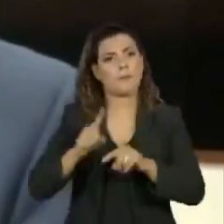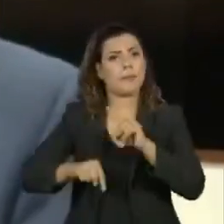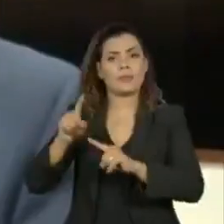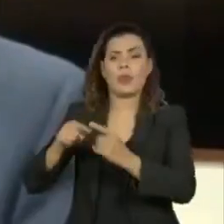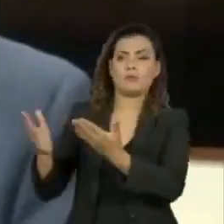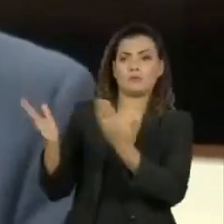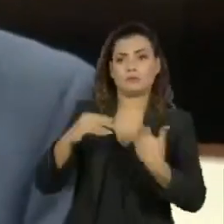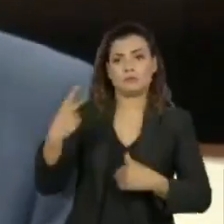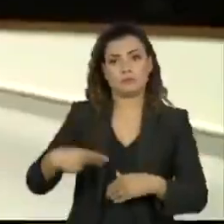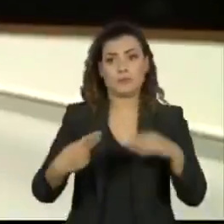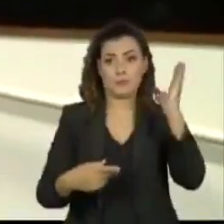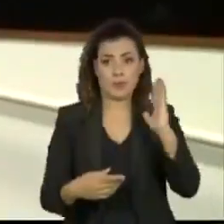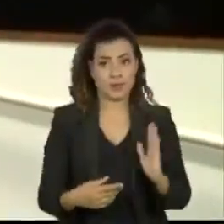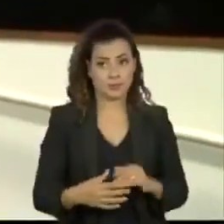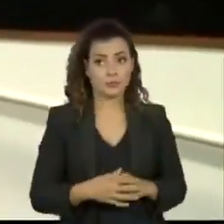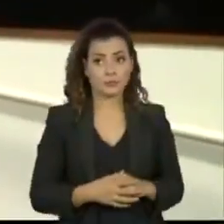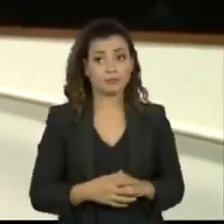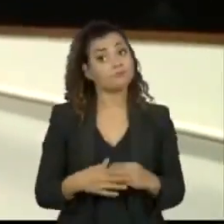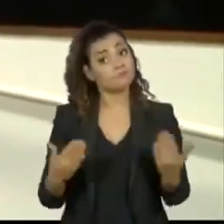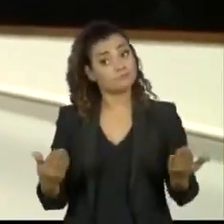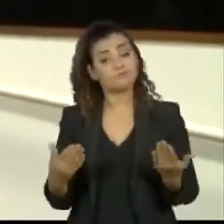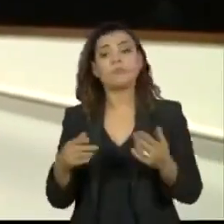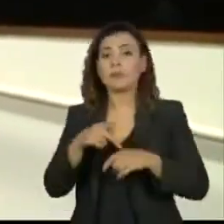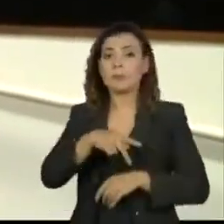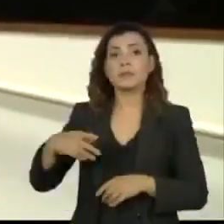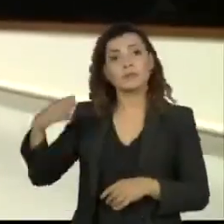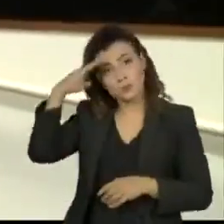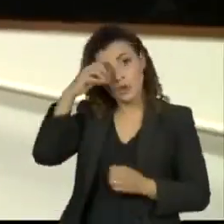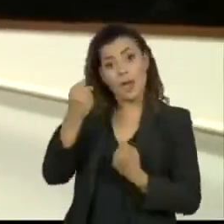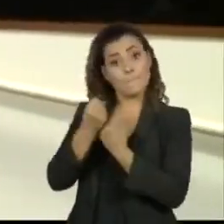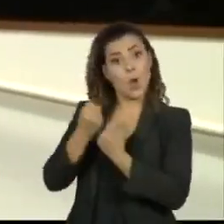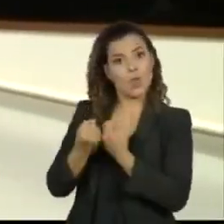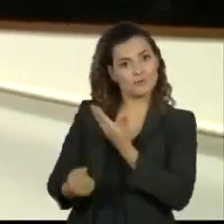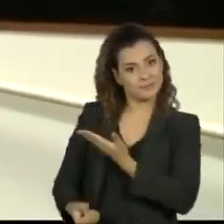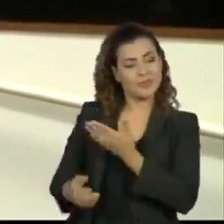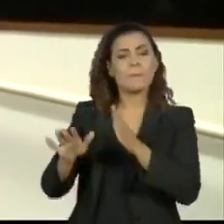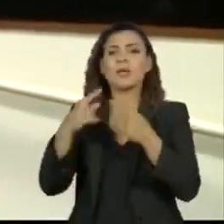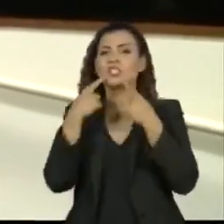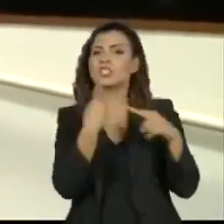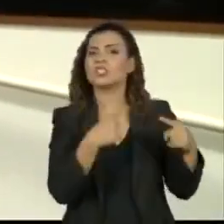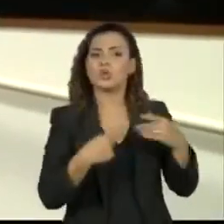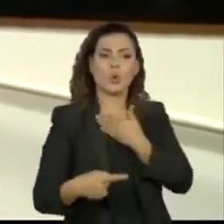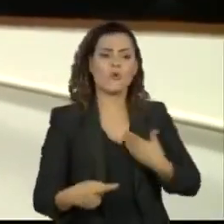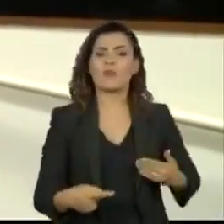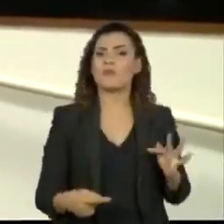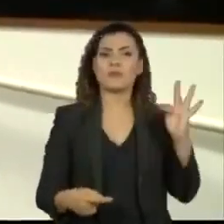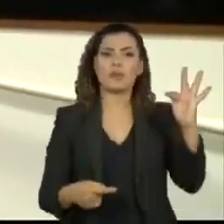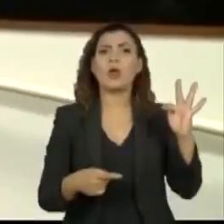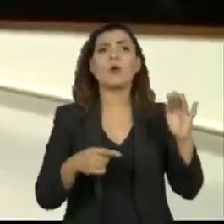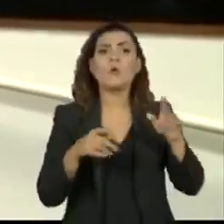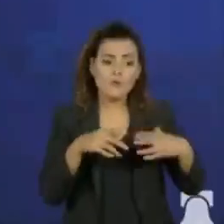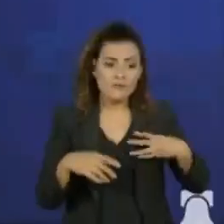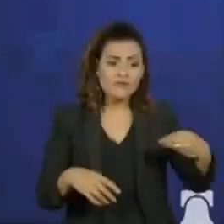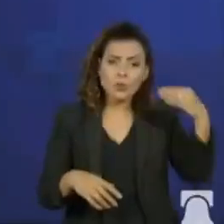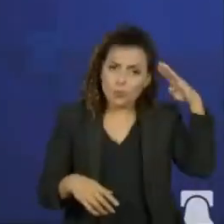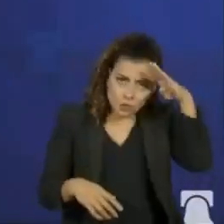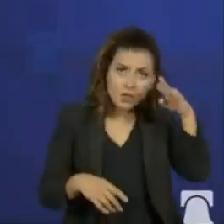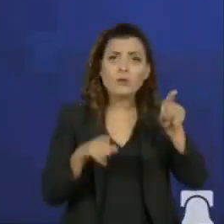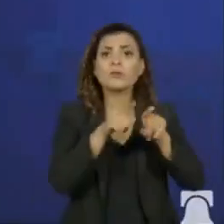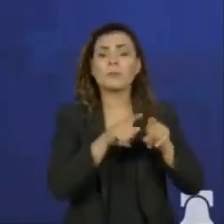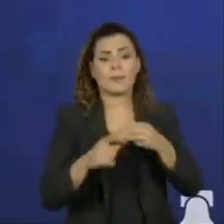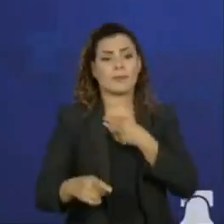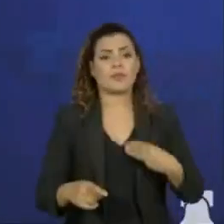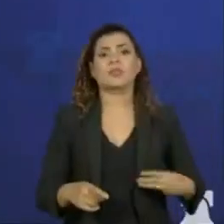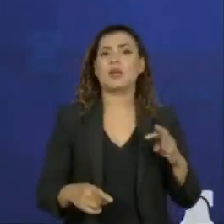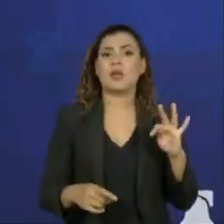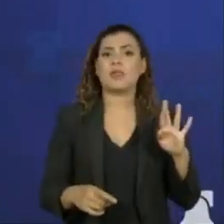ingrediente farmacêutico ativo. Apesar de bolsonarista, critica a postura do governo federal, dos filhos de Bolsonaro e do